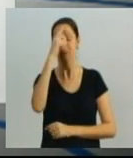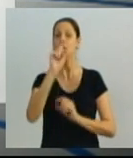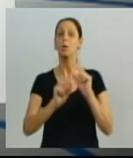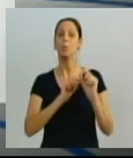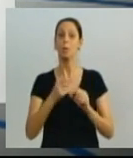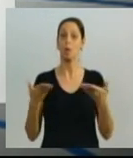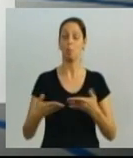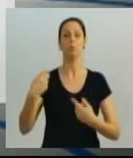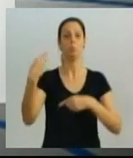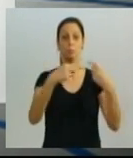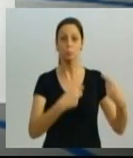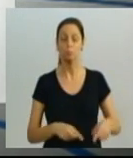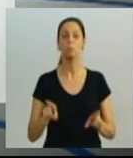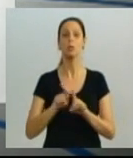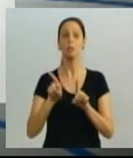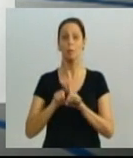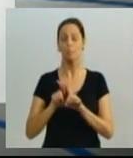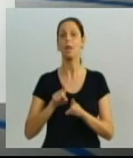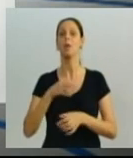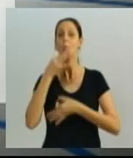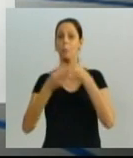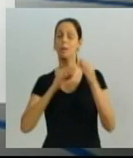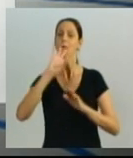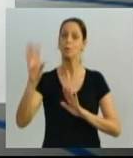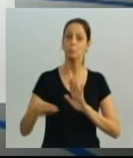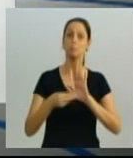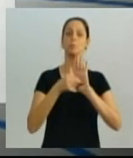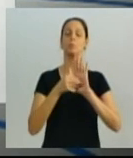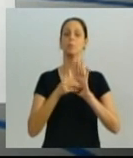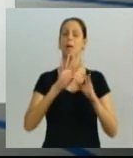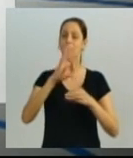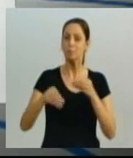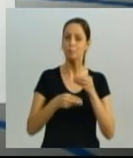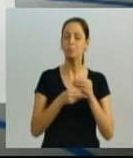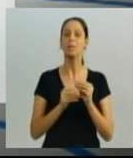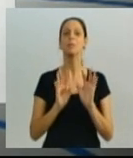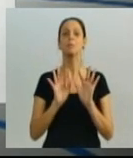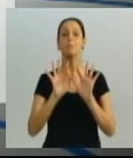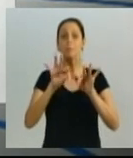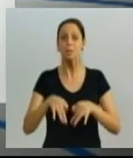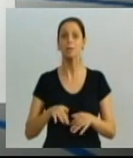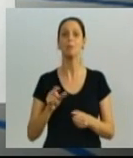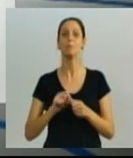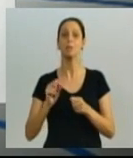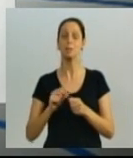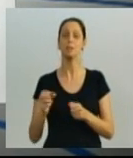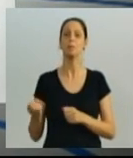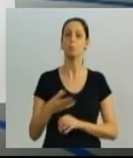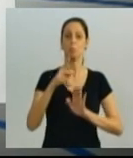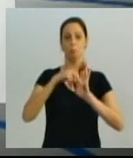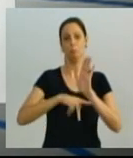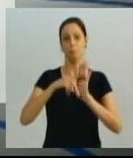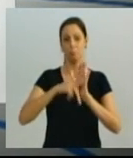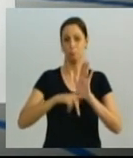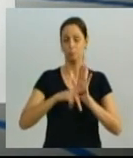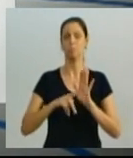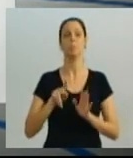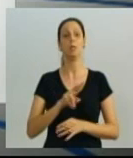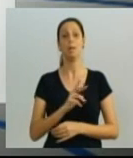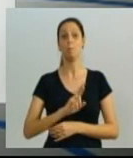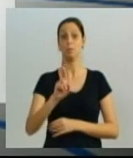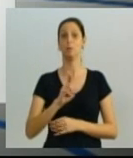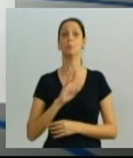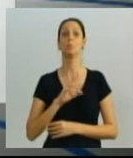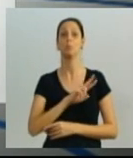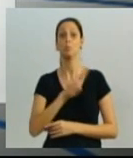debate, agregar as ideias, agregar as proposições e, ao final, fazer um substitutivo global em nome de todos os vereadores aqui,